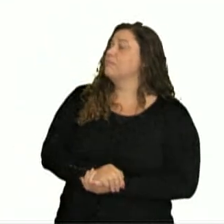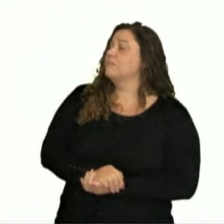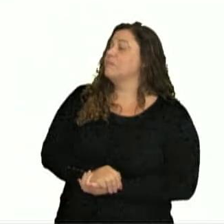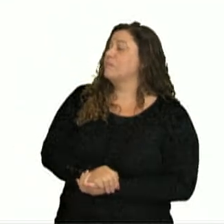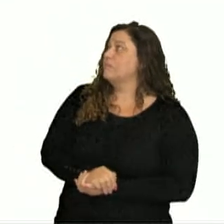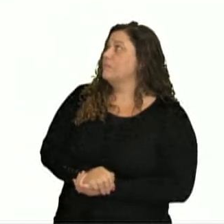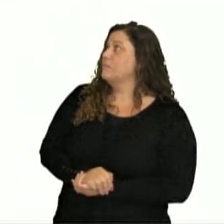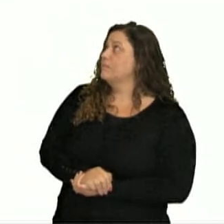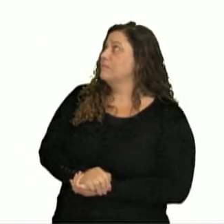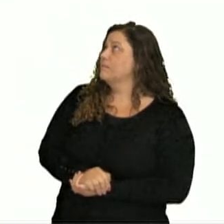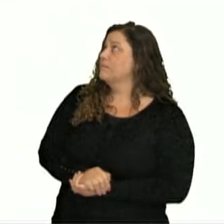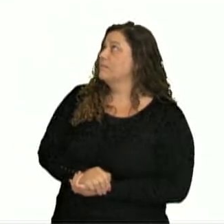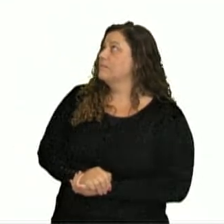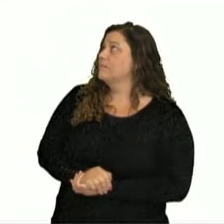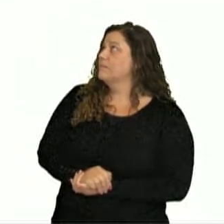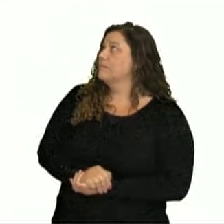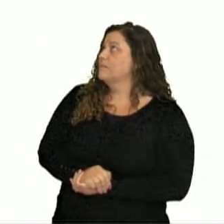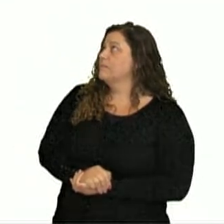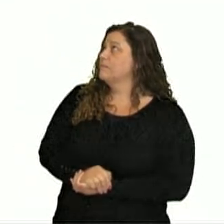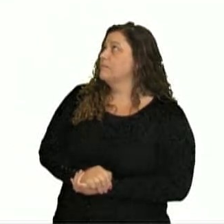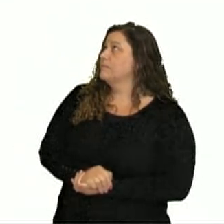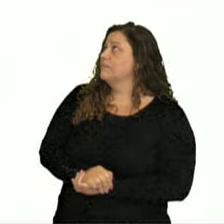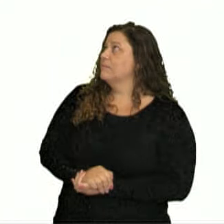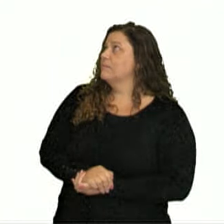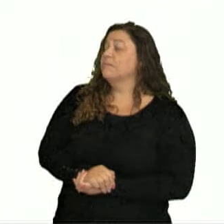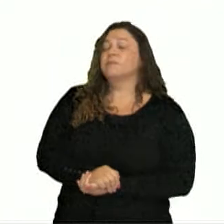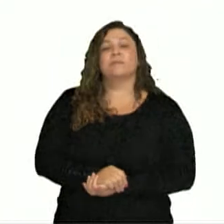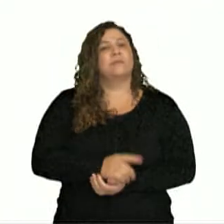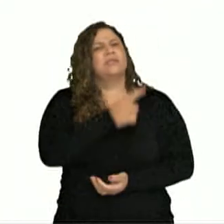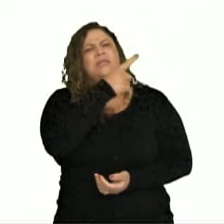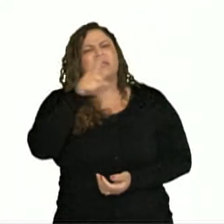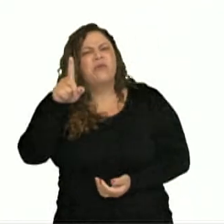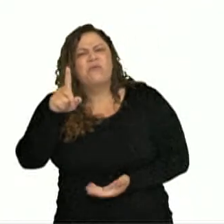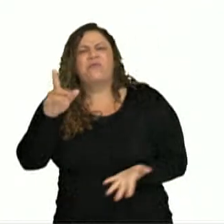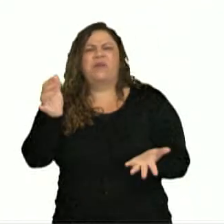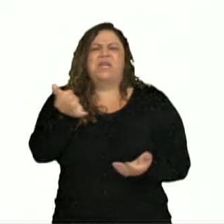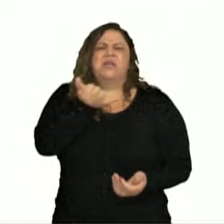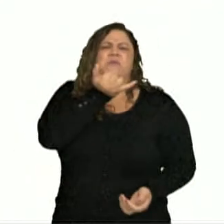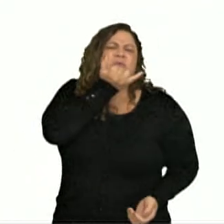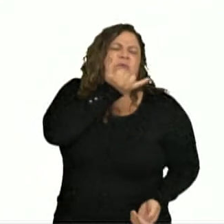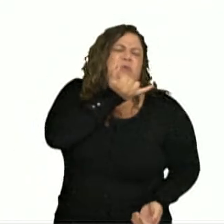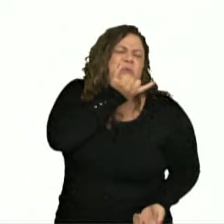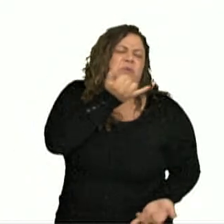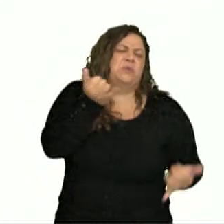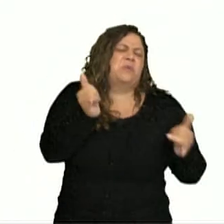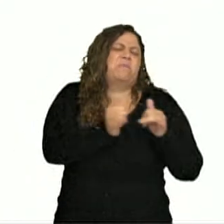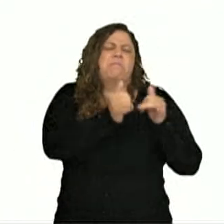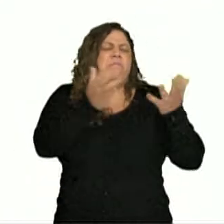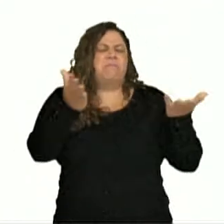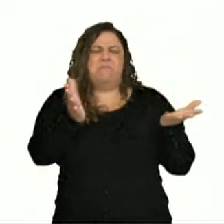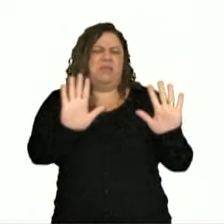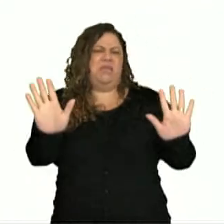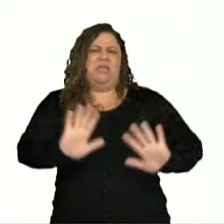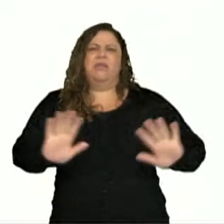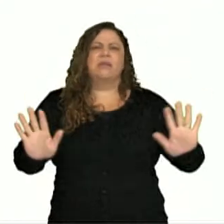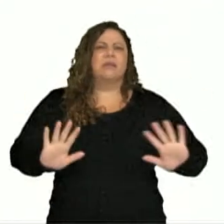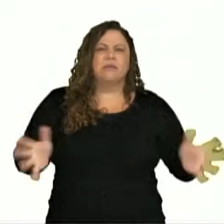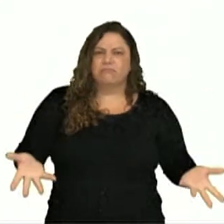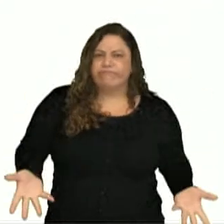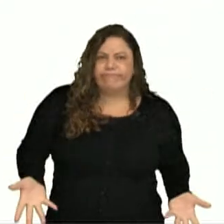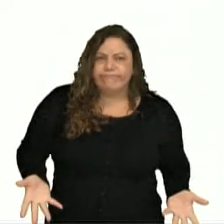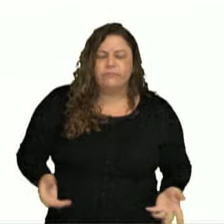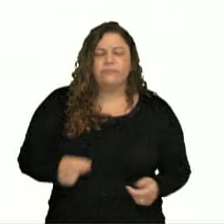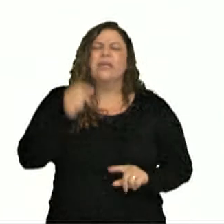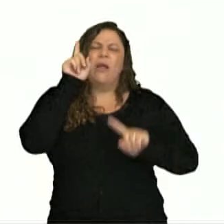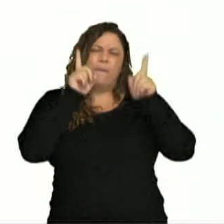excusas falsas, que no cuelan. Então, não venha com falsas desculpas aí, que a gente tem aí o uso de uma gíria,